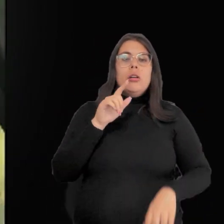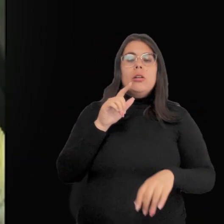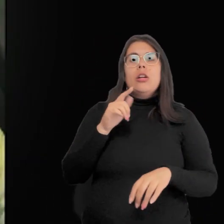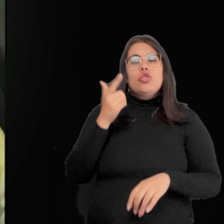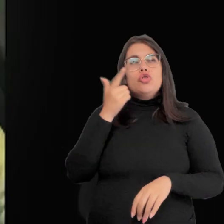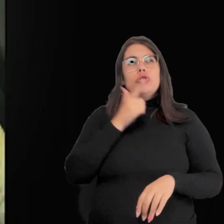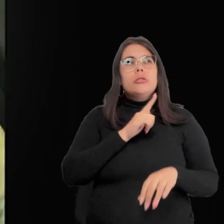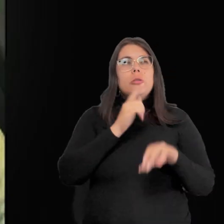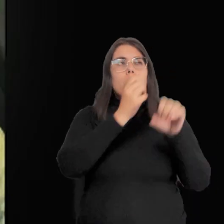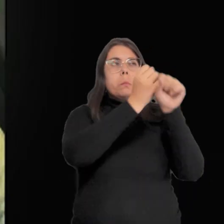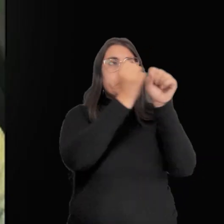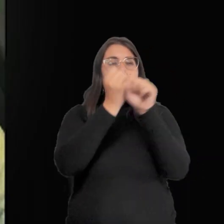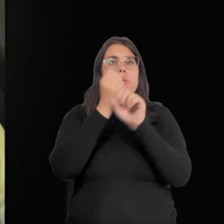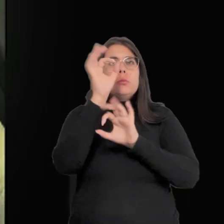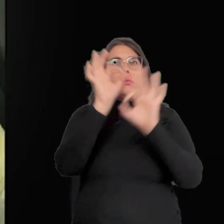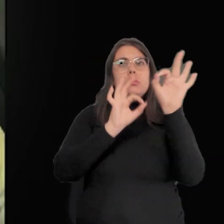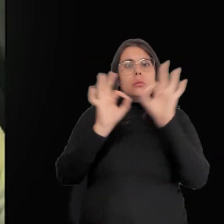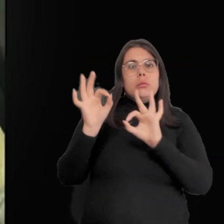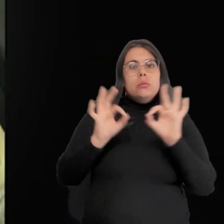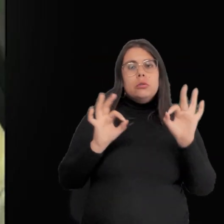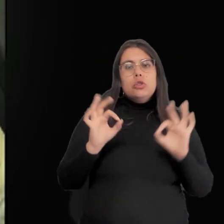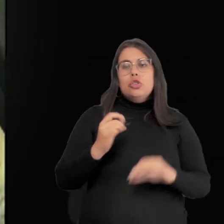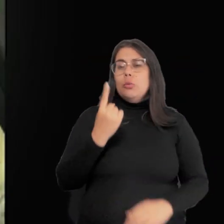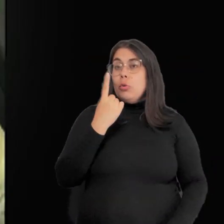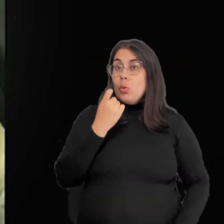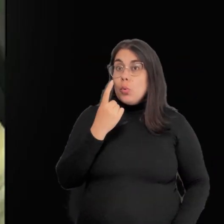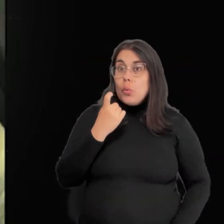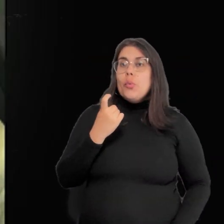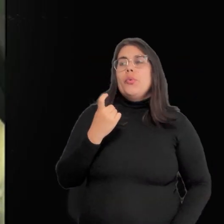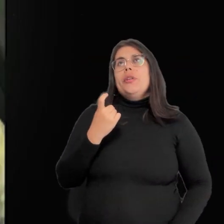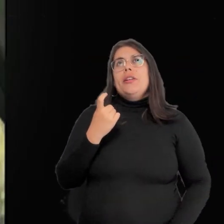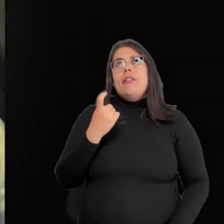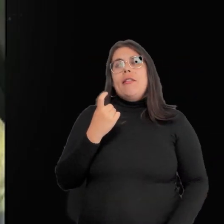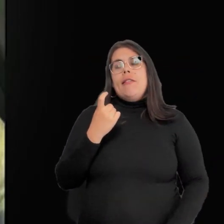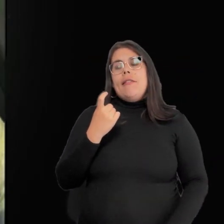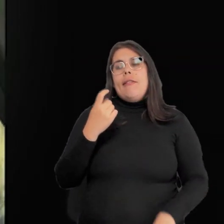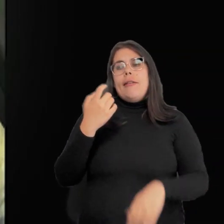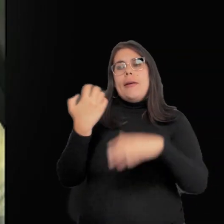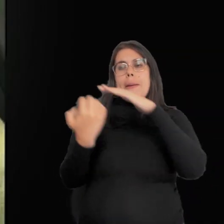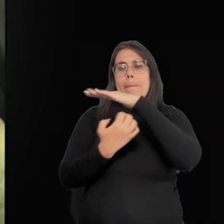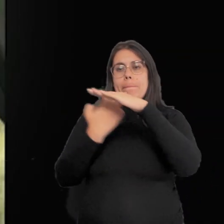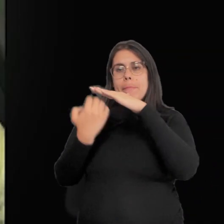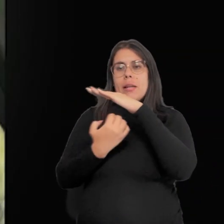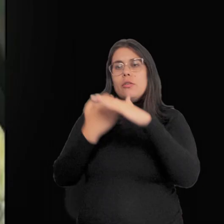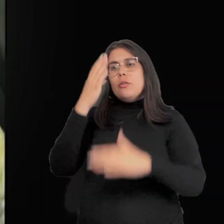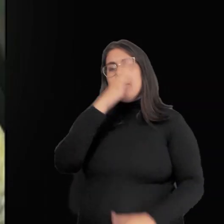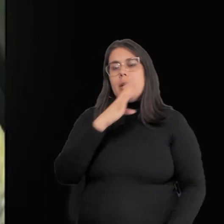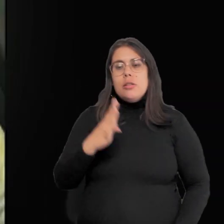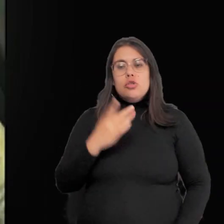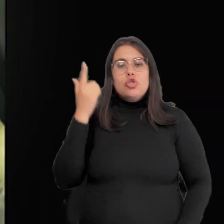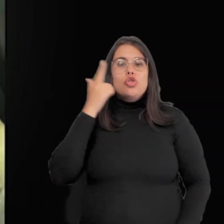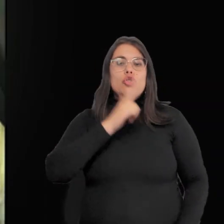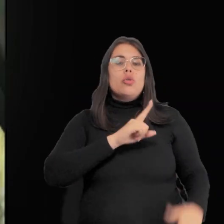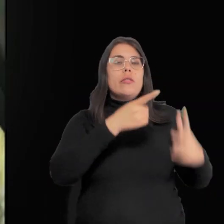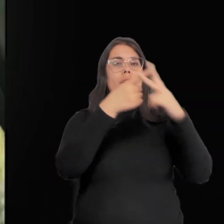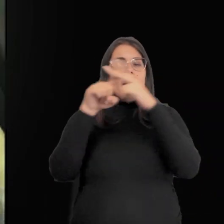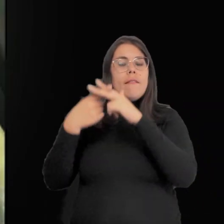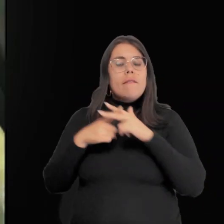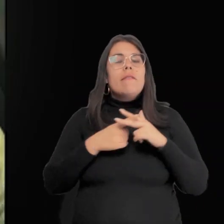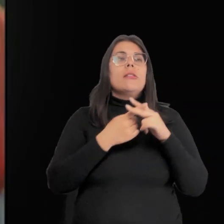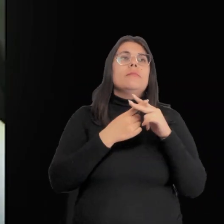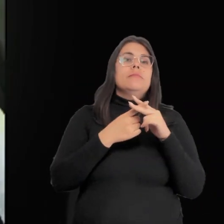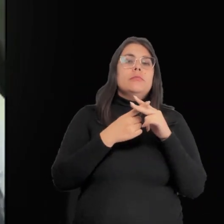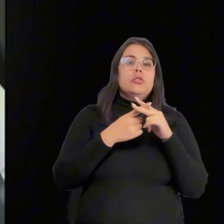nós conseguimos fazer restauros de painéis em Vidrotil. Somos a única empresa no Brasil atualmente, porque não existe mais a Vidrotil, que consegue